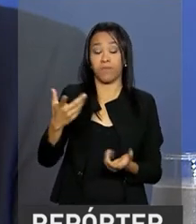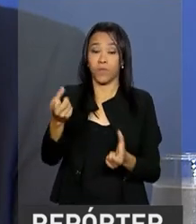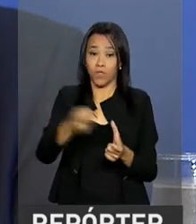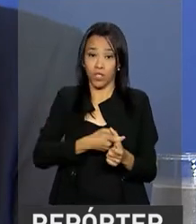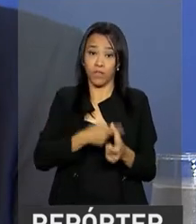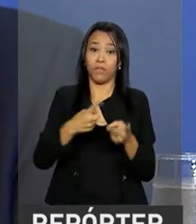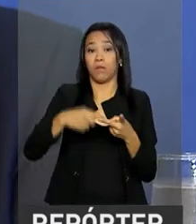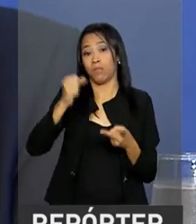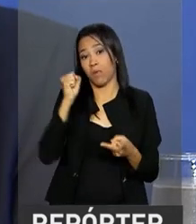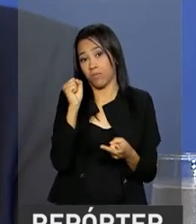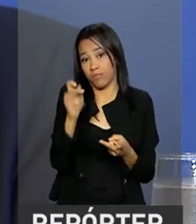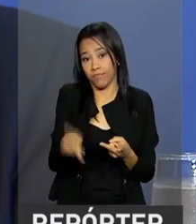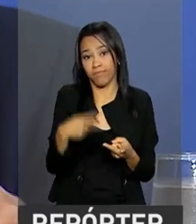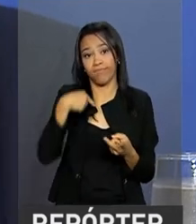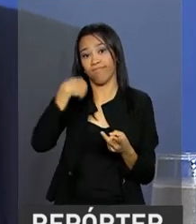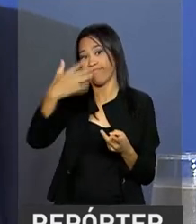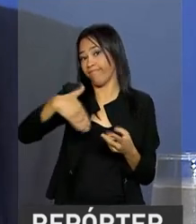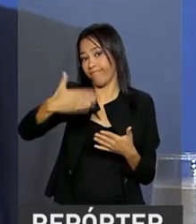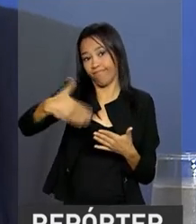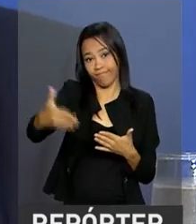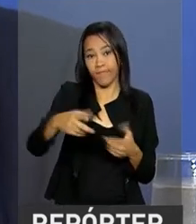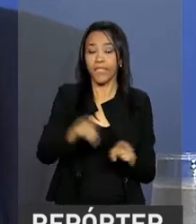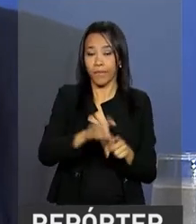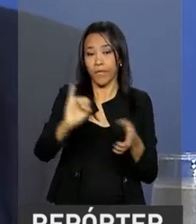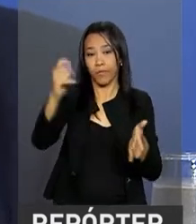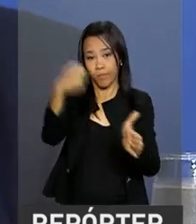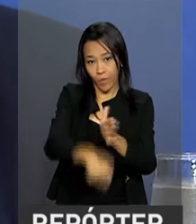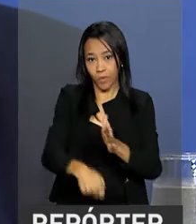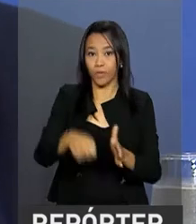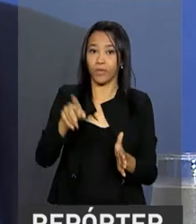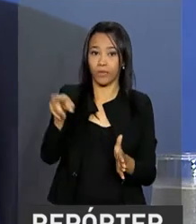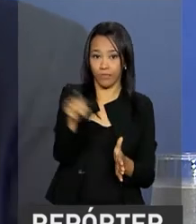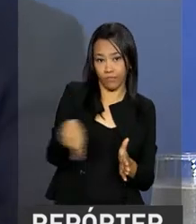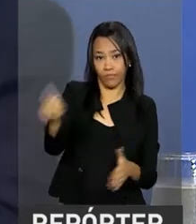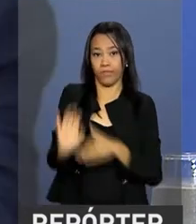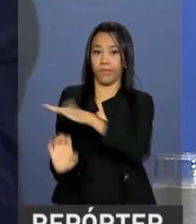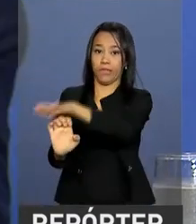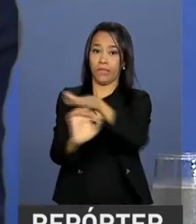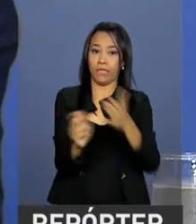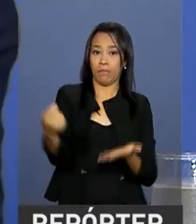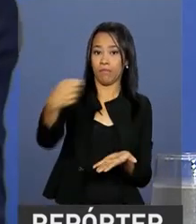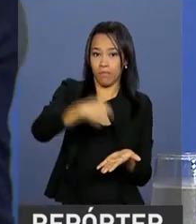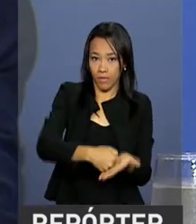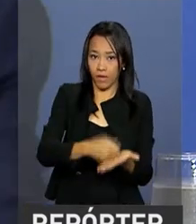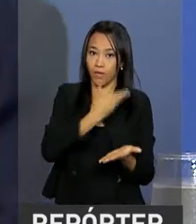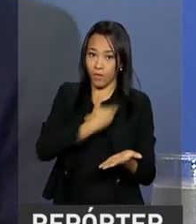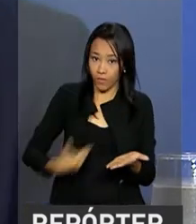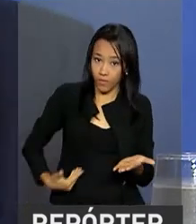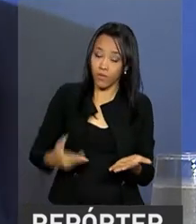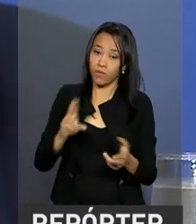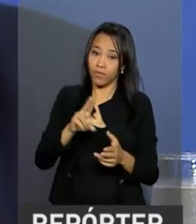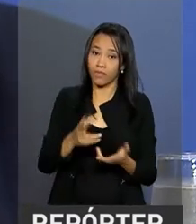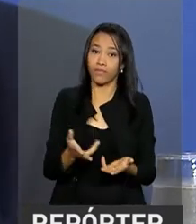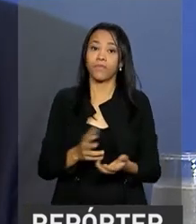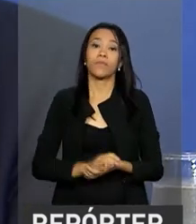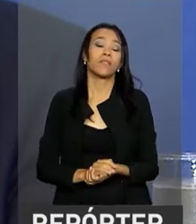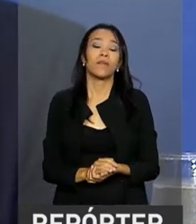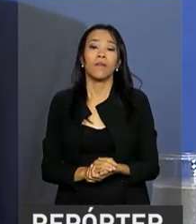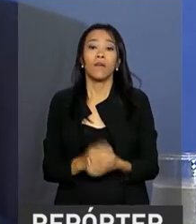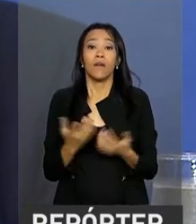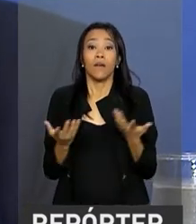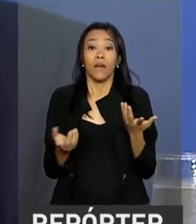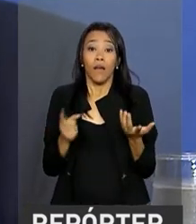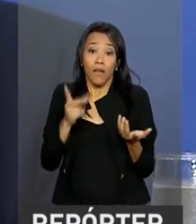e naturalmente tributárias decorrentes da relação de trabalho com que se